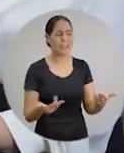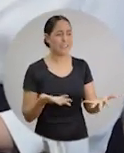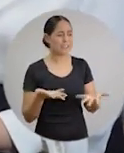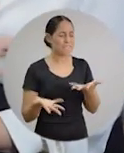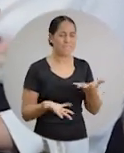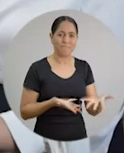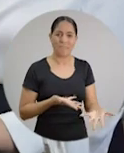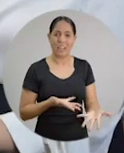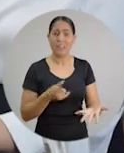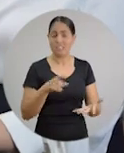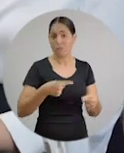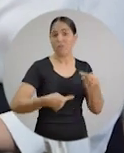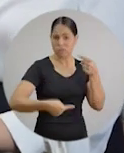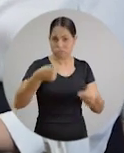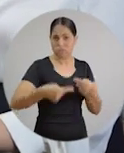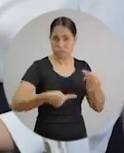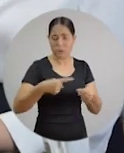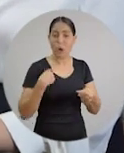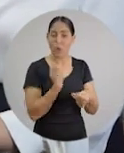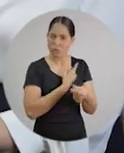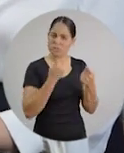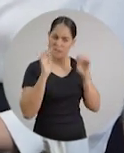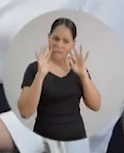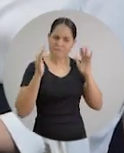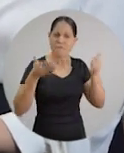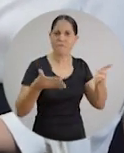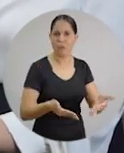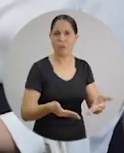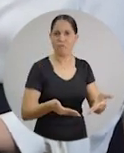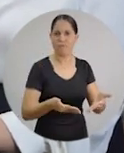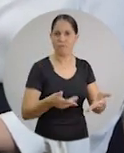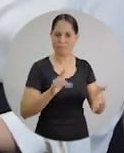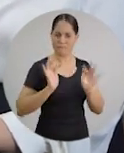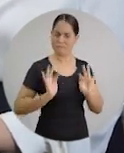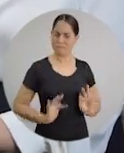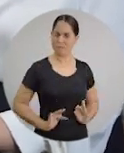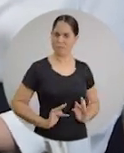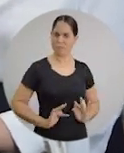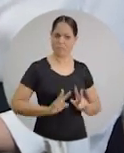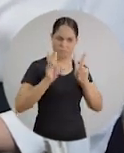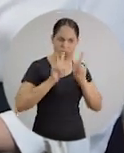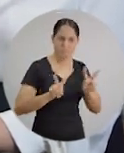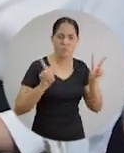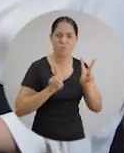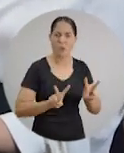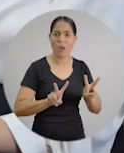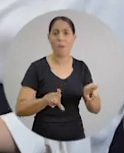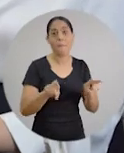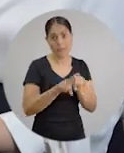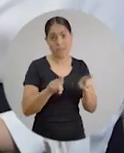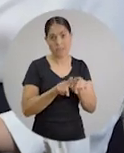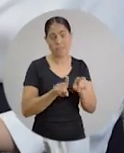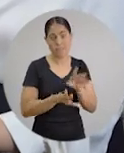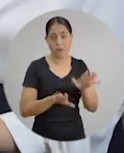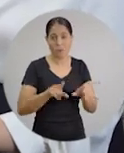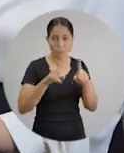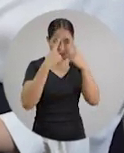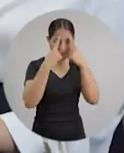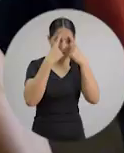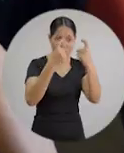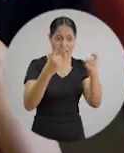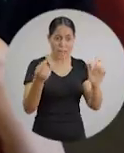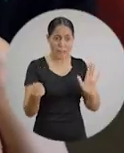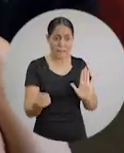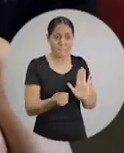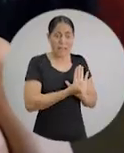essa discussão sobre a violência. A gente foca muito na questão física, porque é visível, mas existem